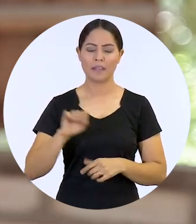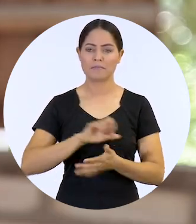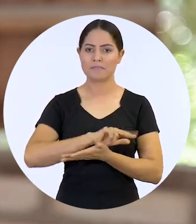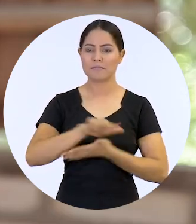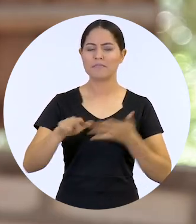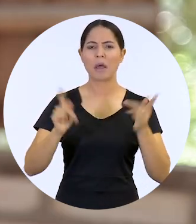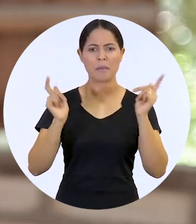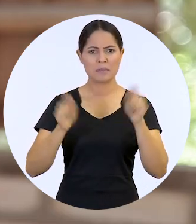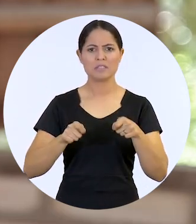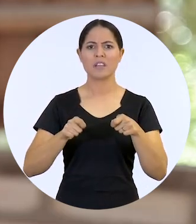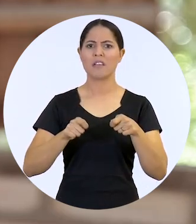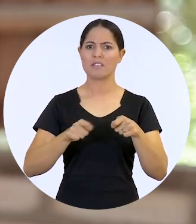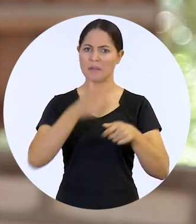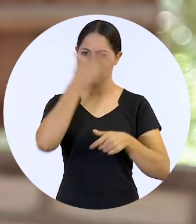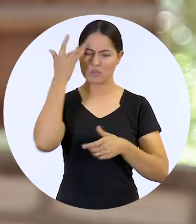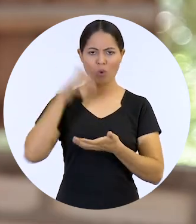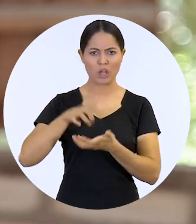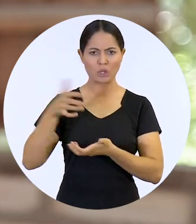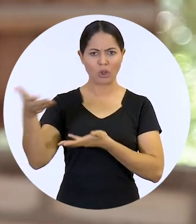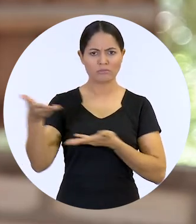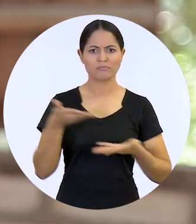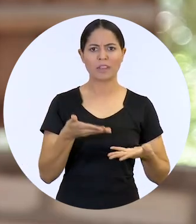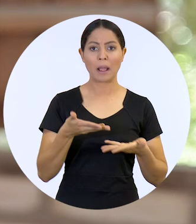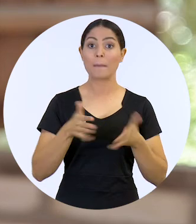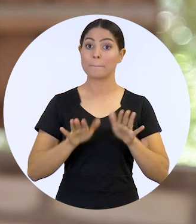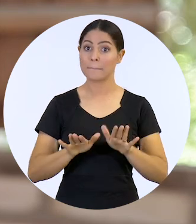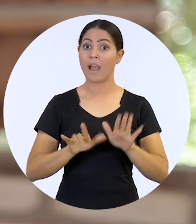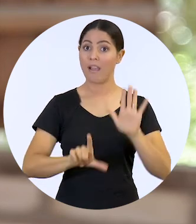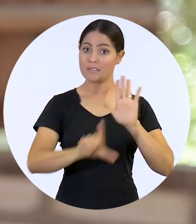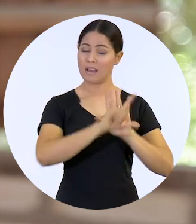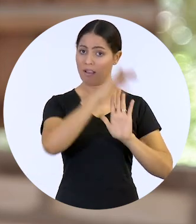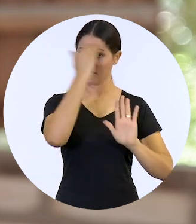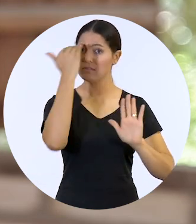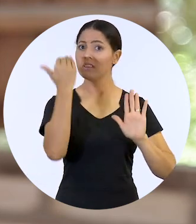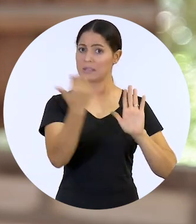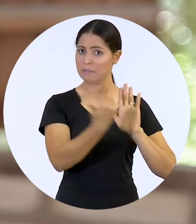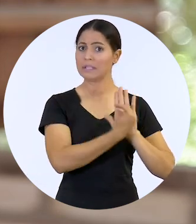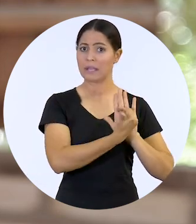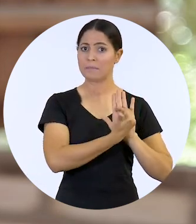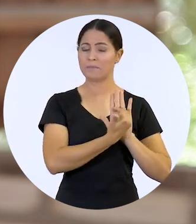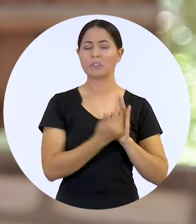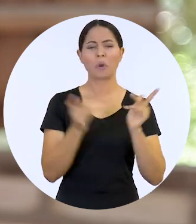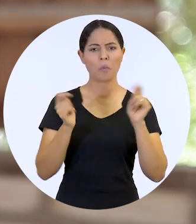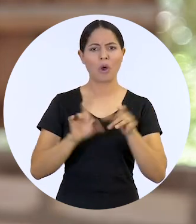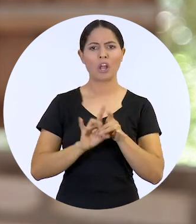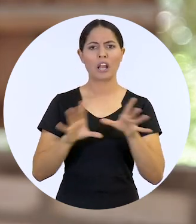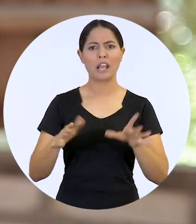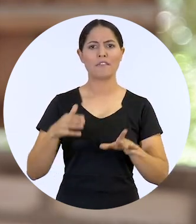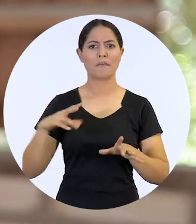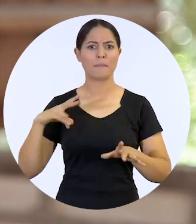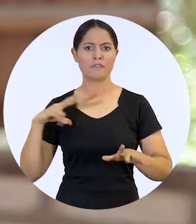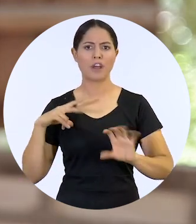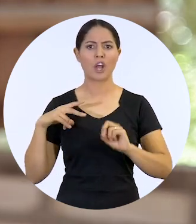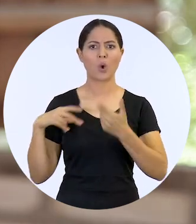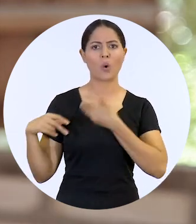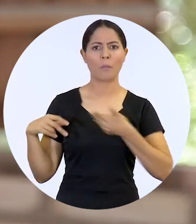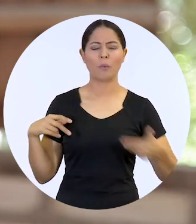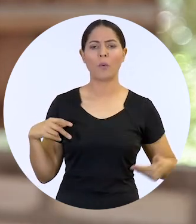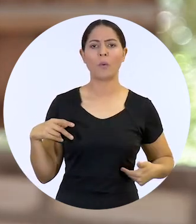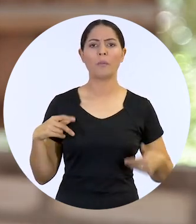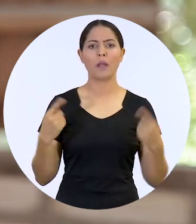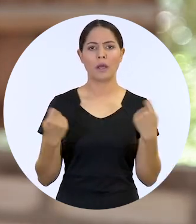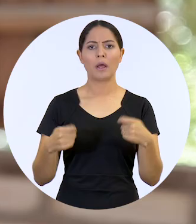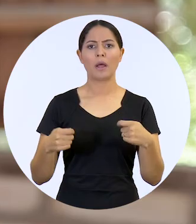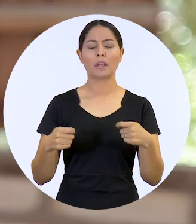idoso, mas com base no que a legislação prevê. Então as instituições elas devem ser ou privadas ou públicas,